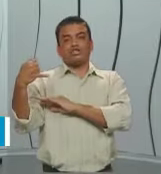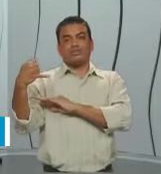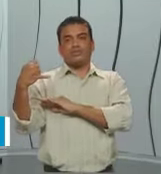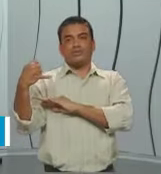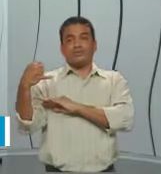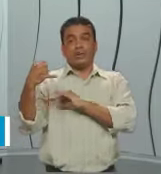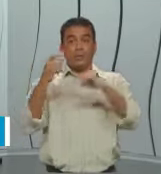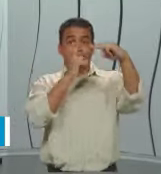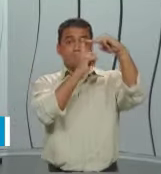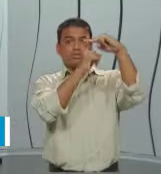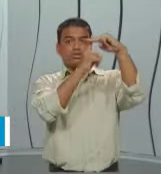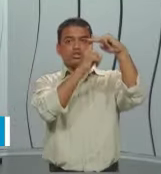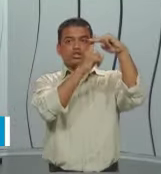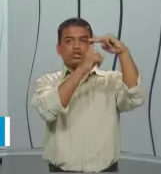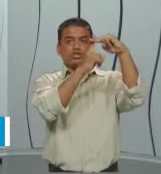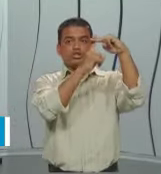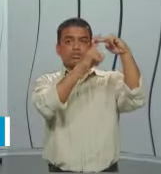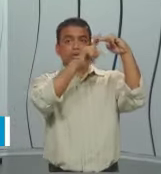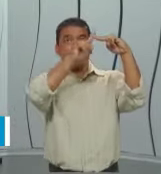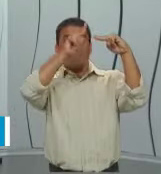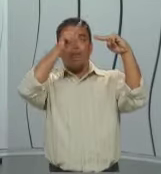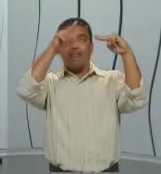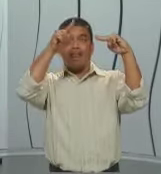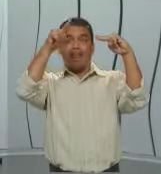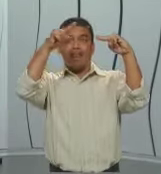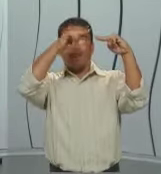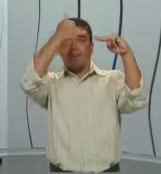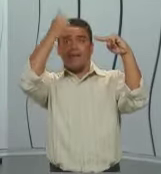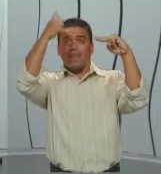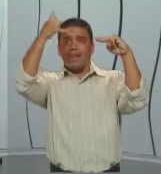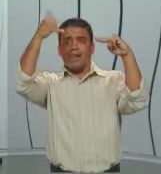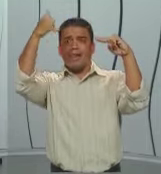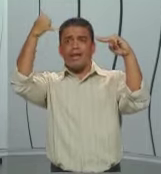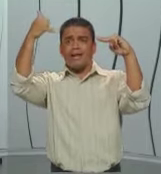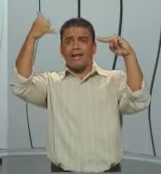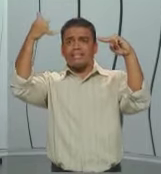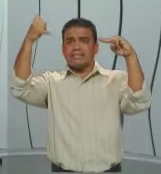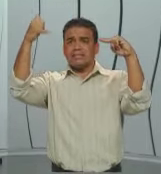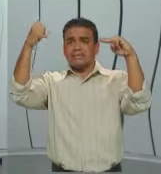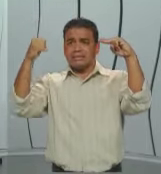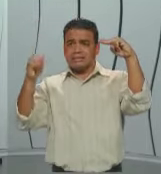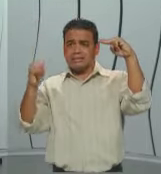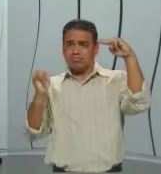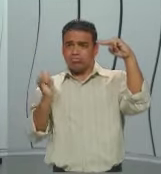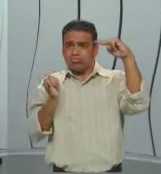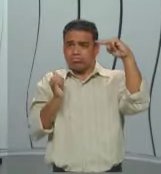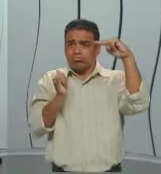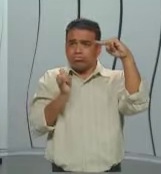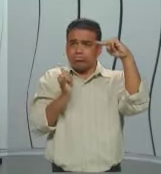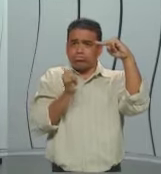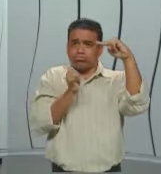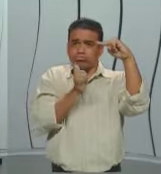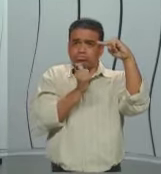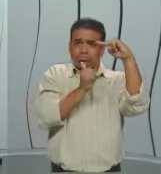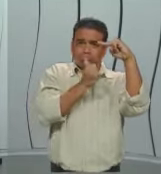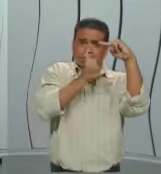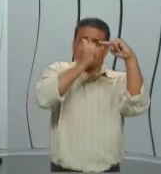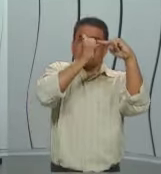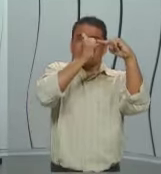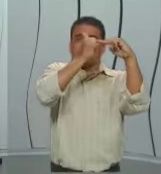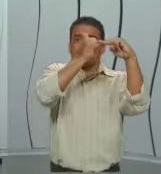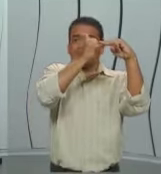vai sair aqui do polo positivo e vai fazer esse caminho aqui, ó, que eu estou mostrando. Vai fazer isso aqui,